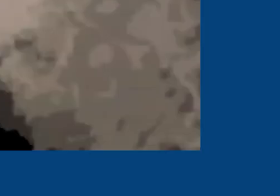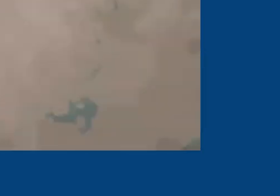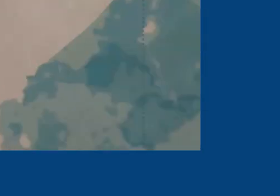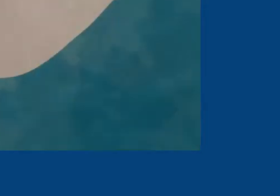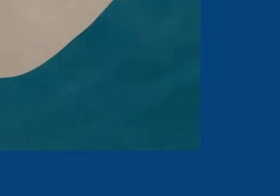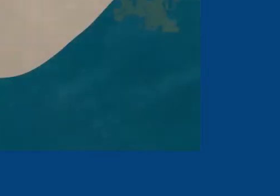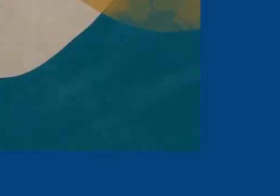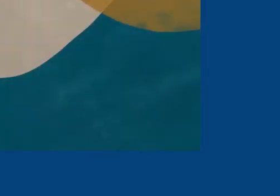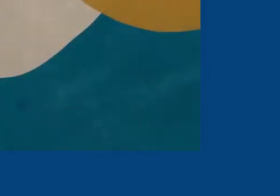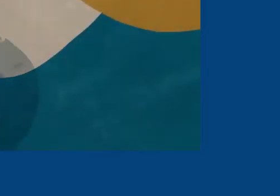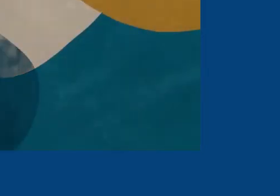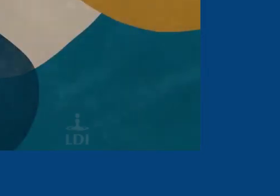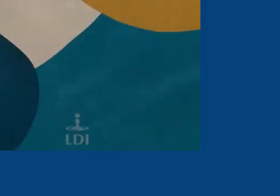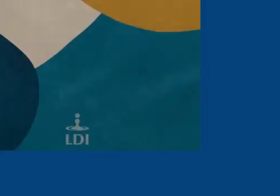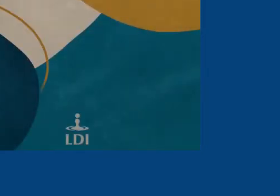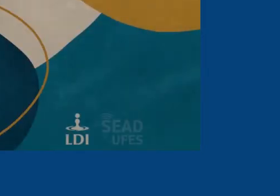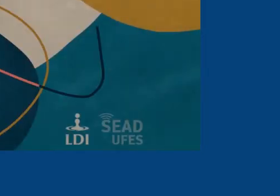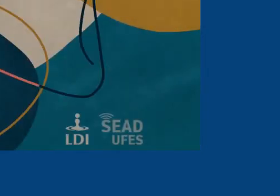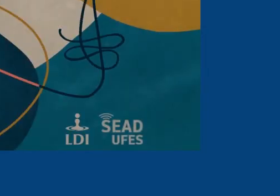E aí